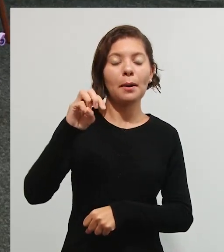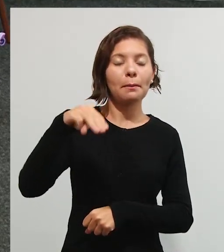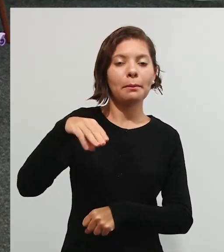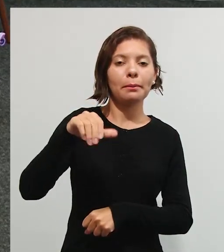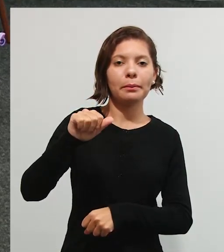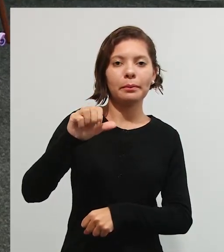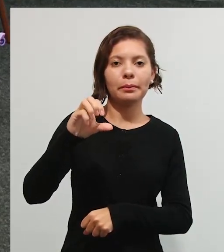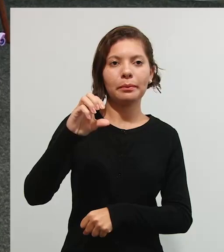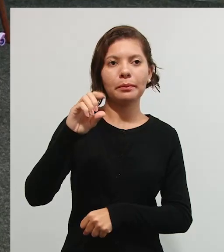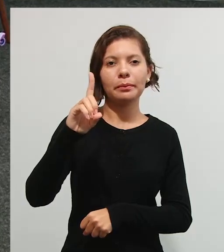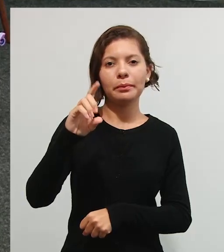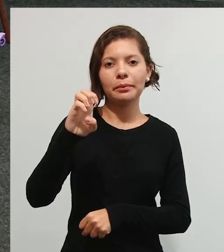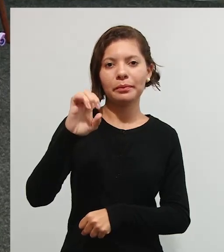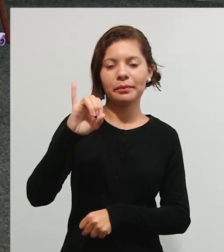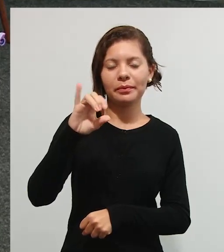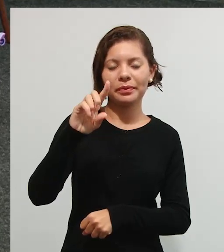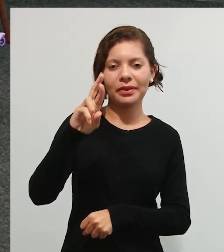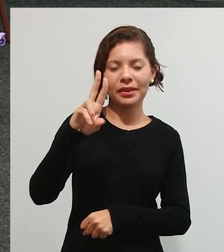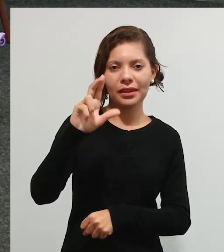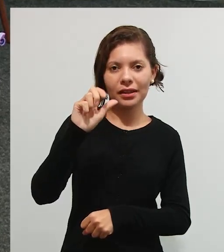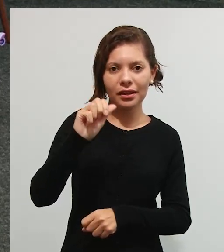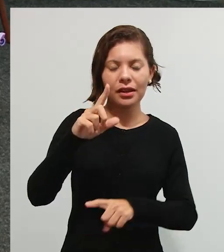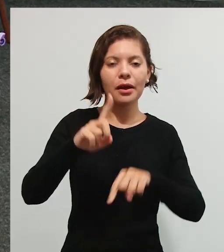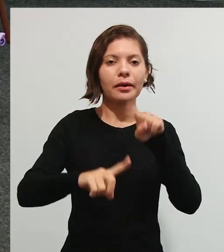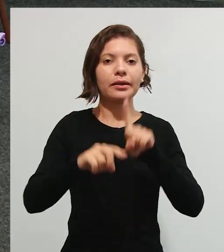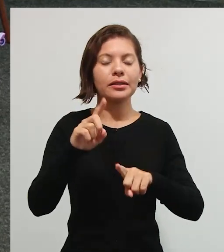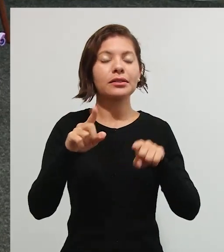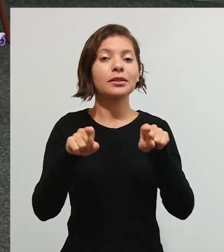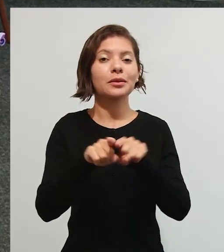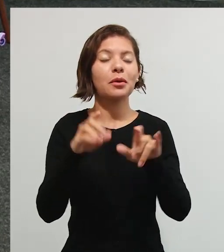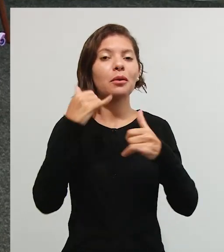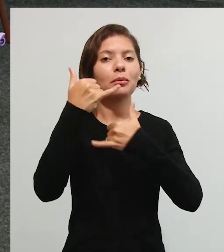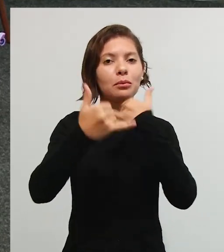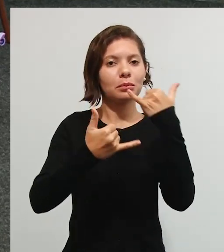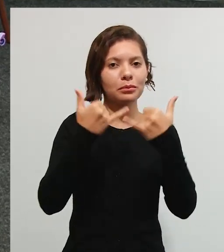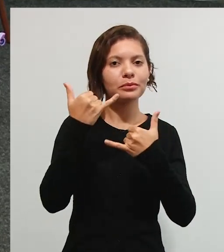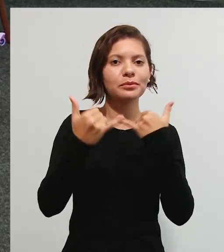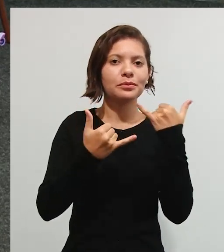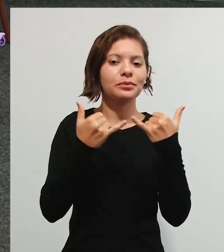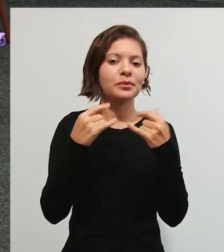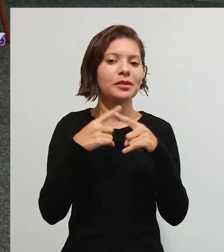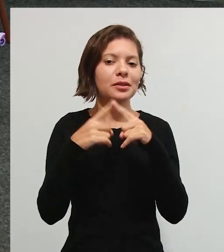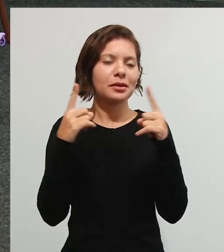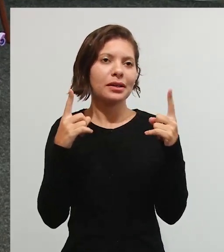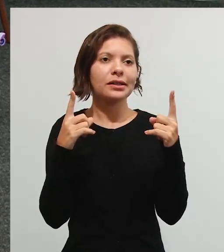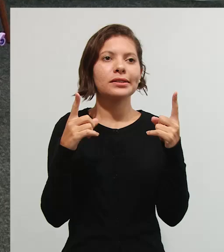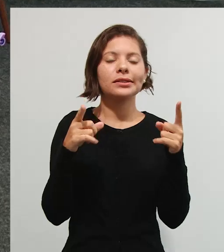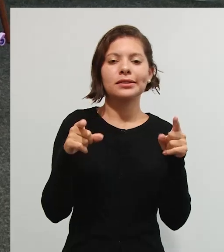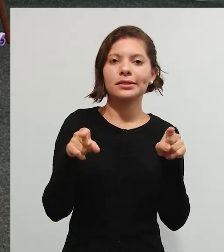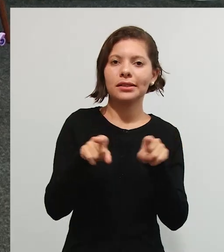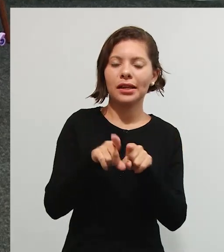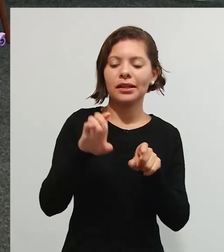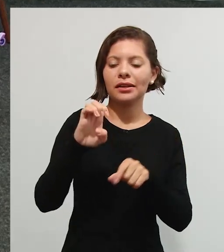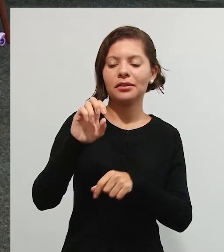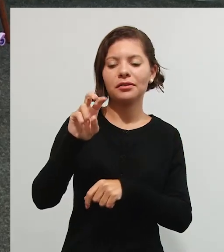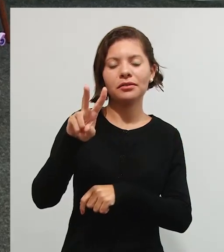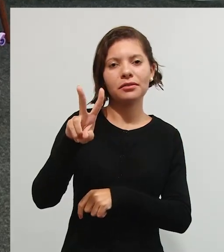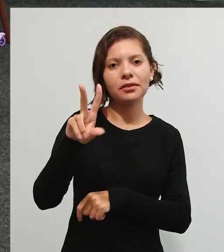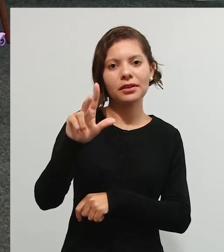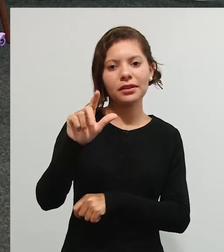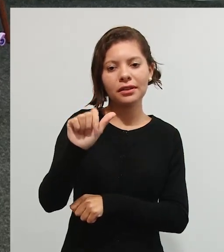amadeirada, tanto os brinquedos quanto os materiais didáticos, mas tem novas versões em